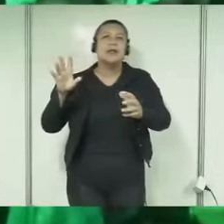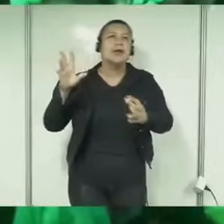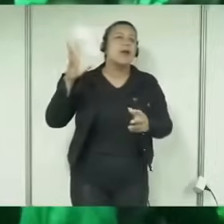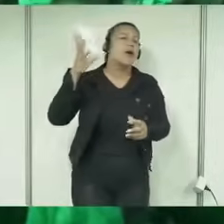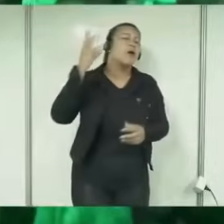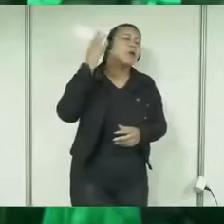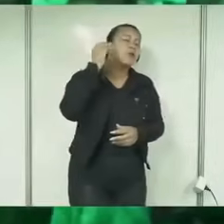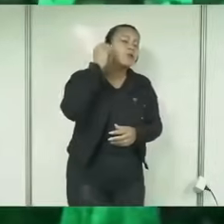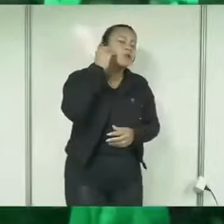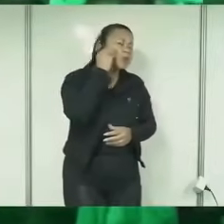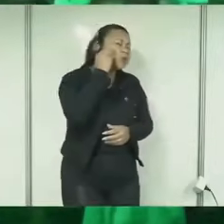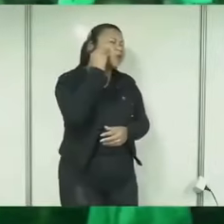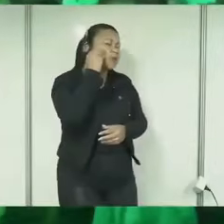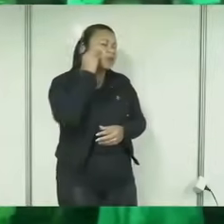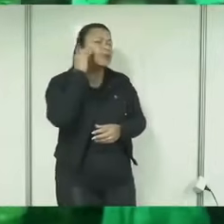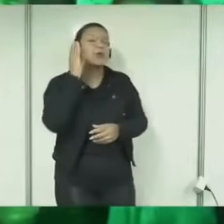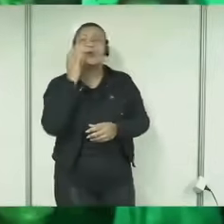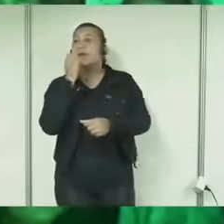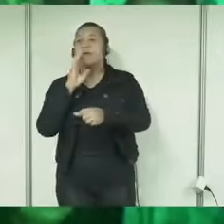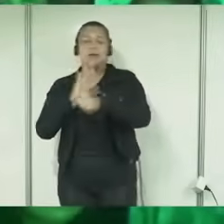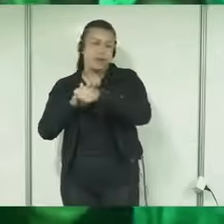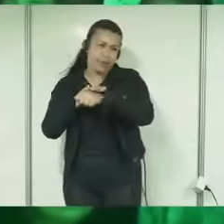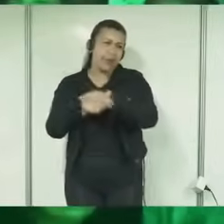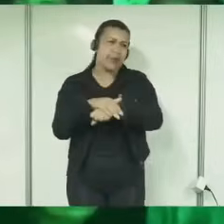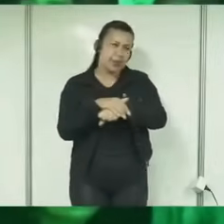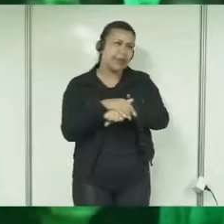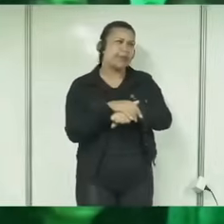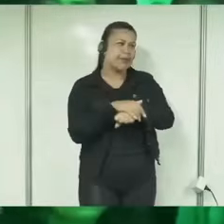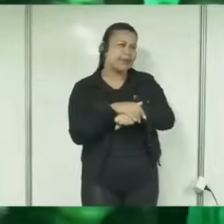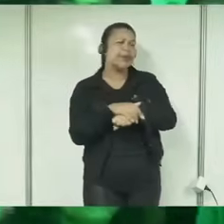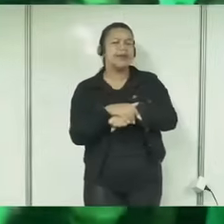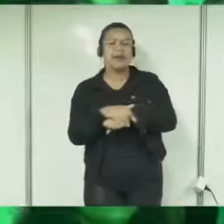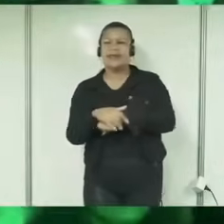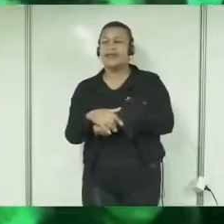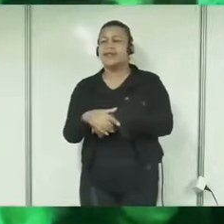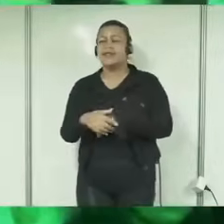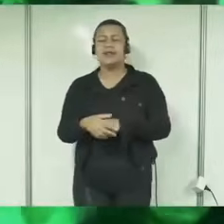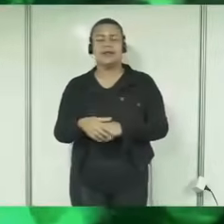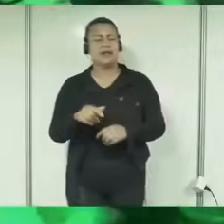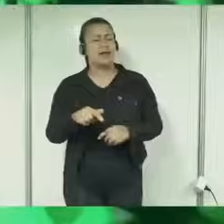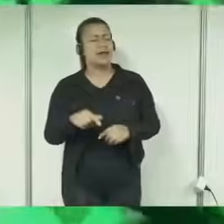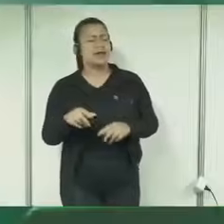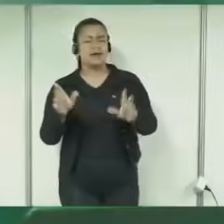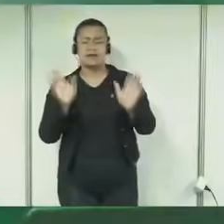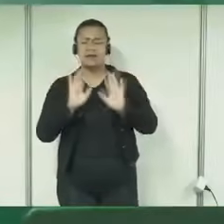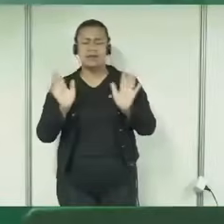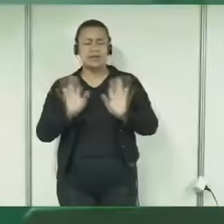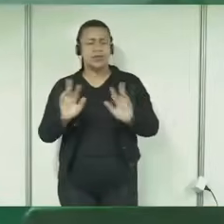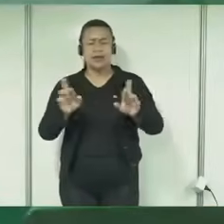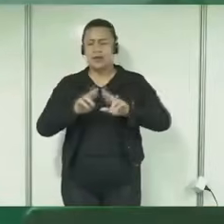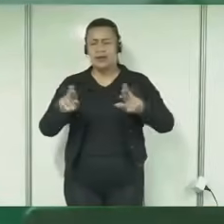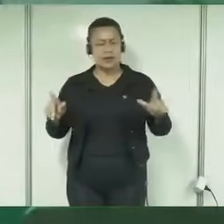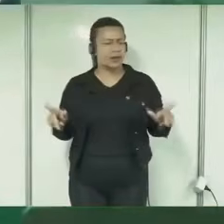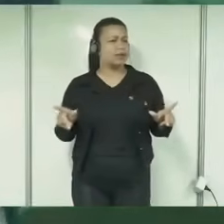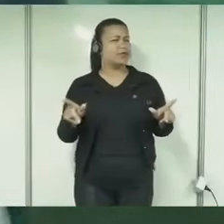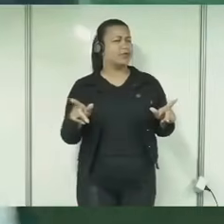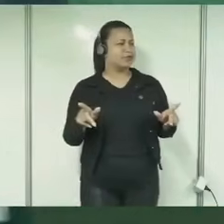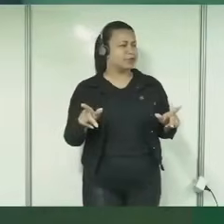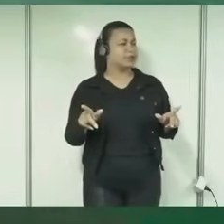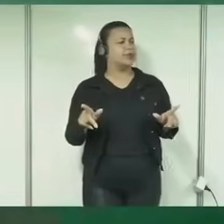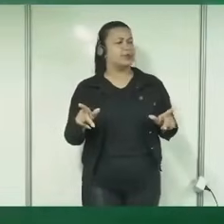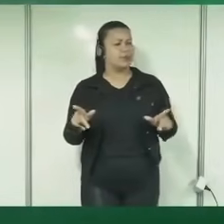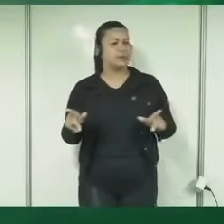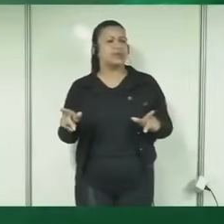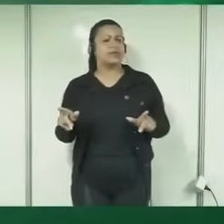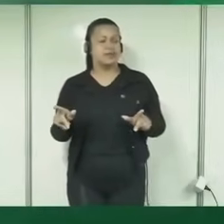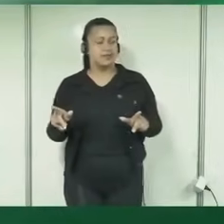noite antes de dormir. Daqui não é diferente, te beijo mas você